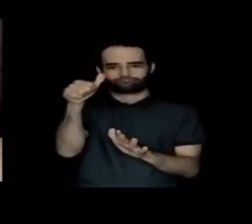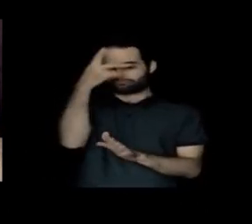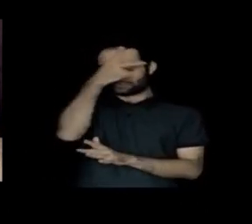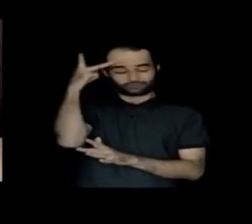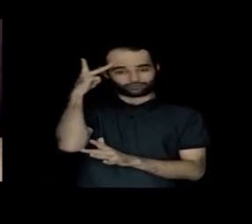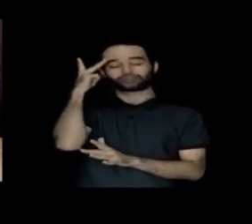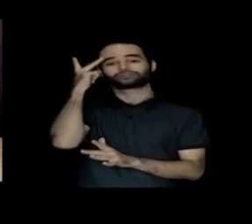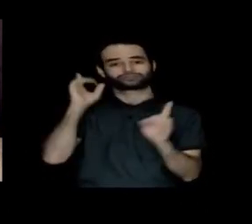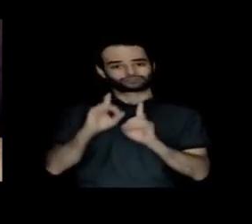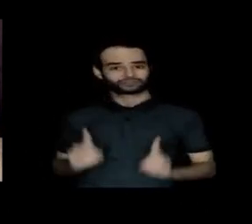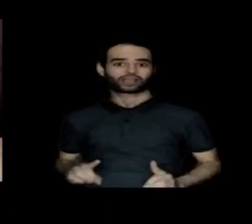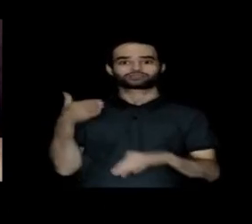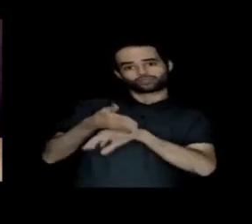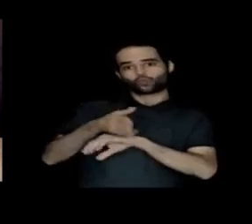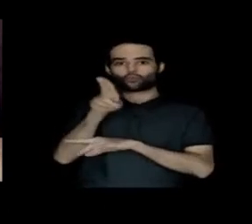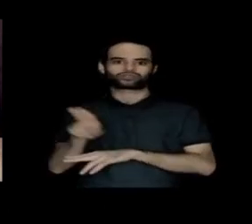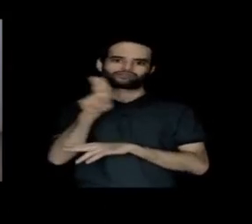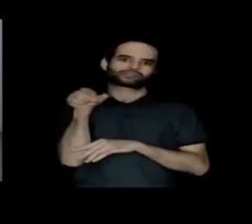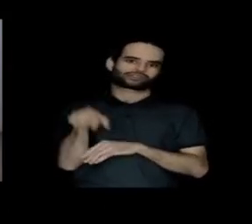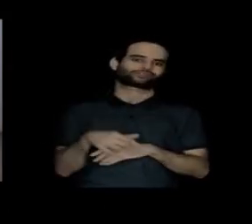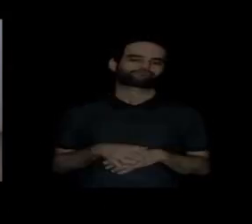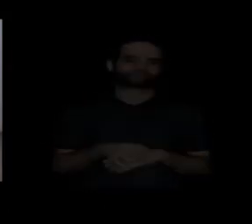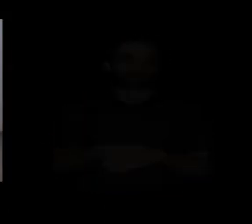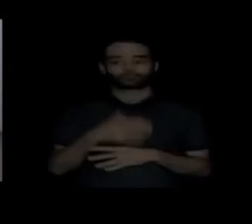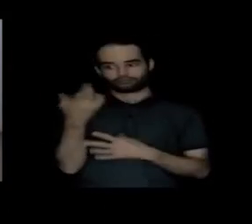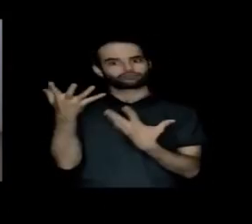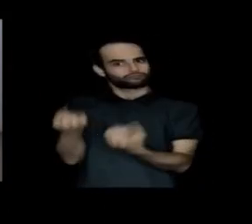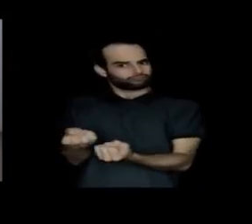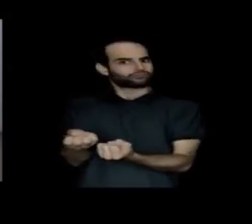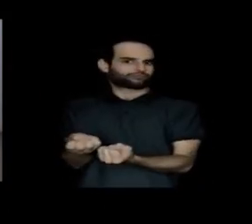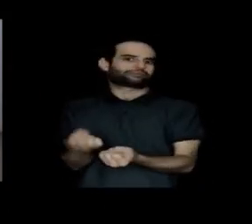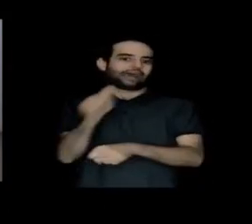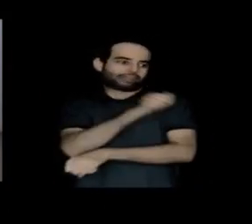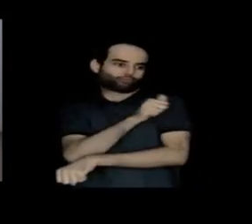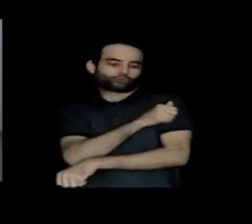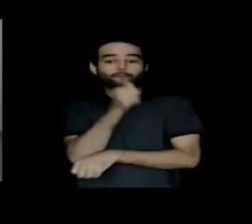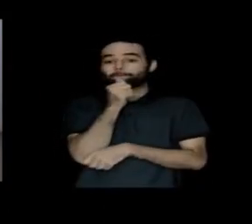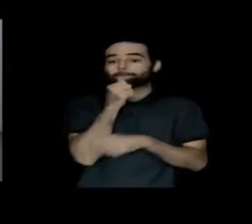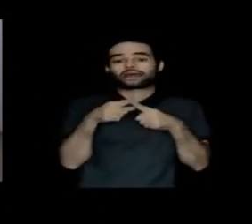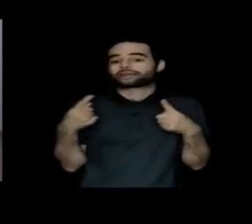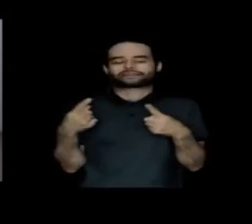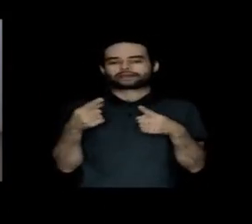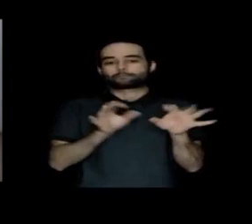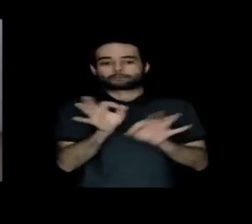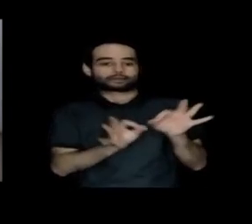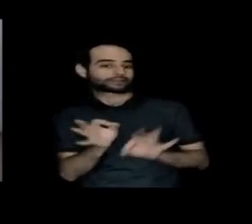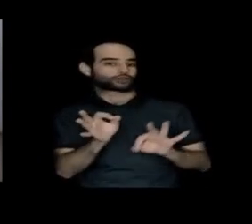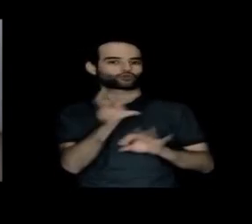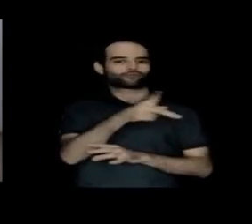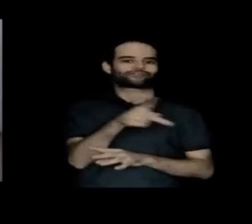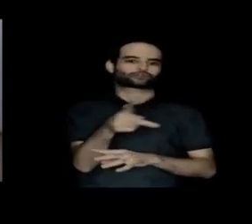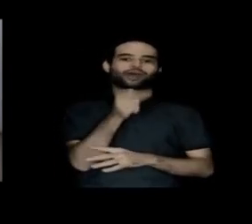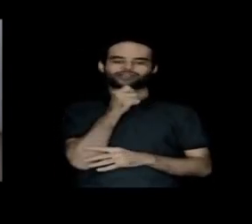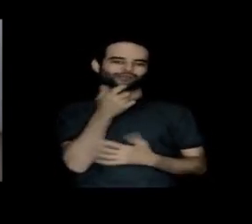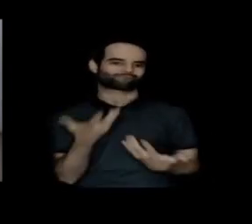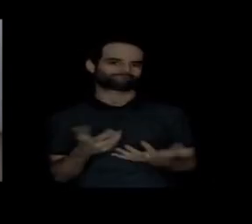primeira pessoa com deficiência também a entrar na UNEB. E, na verdade, a universidade também recebe a aluna sem uma preparação